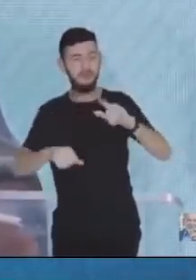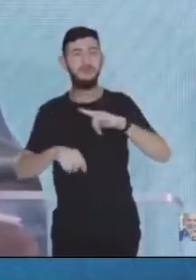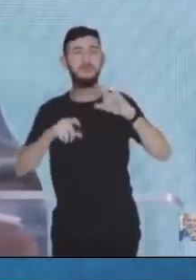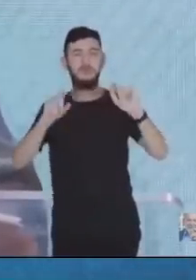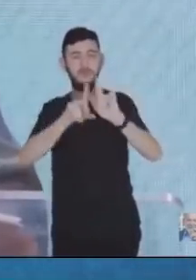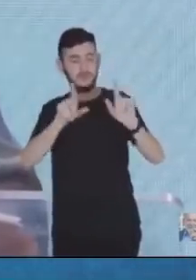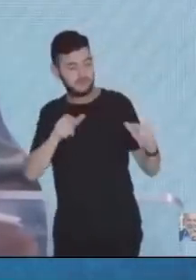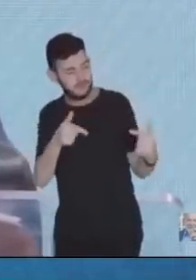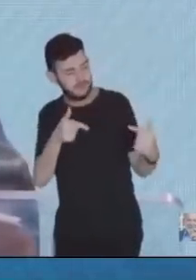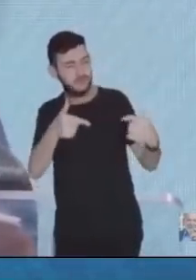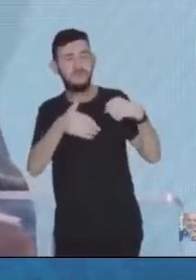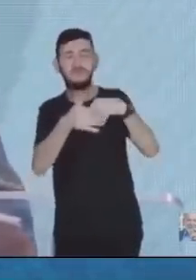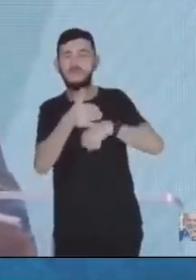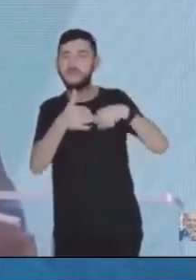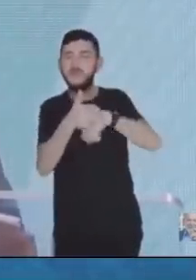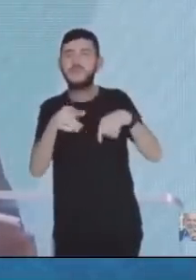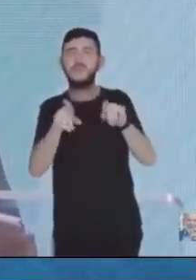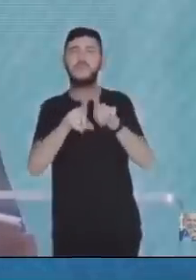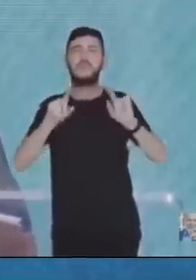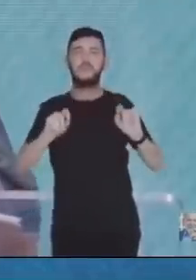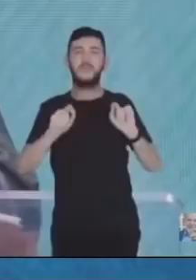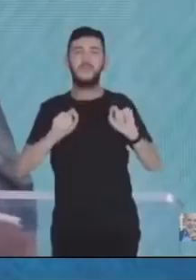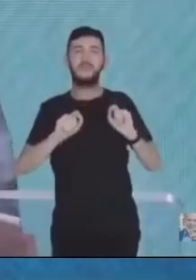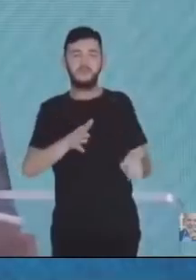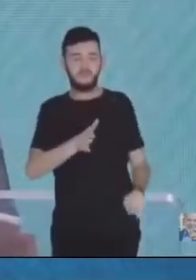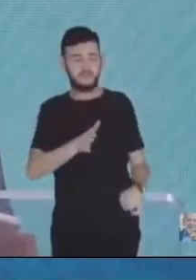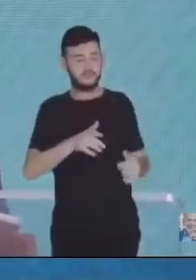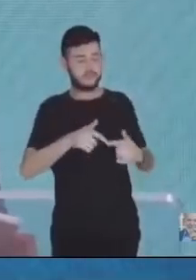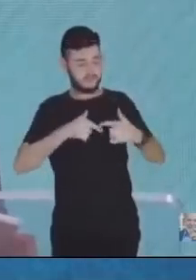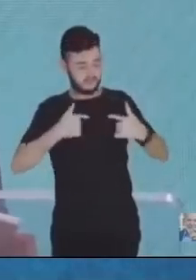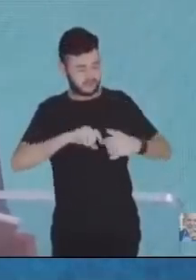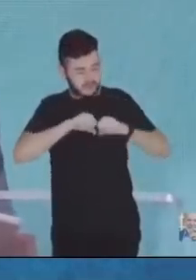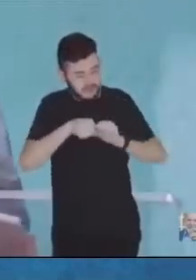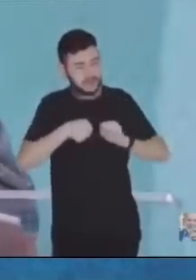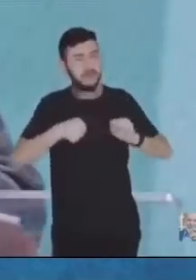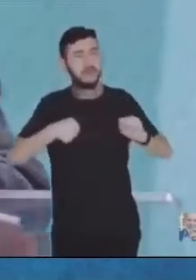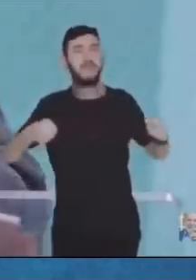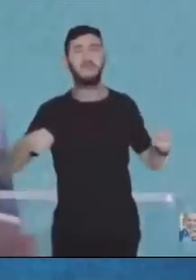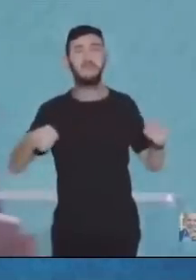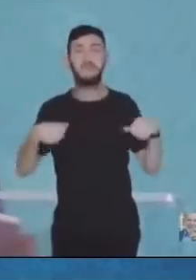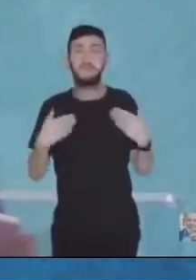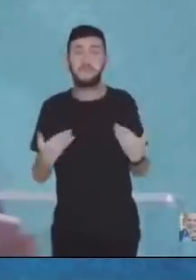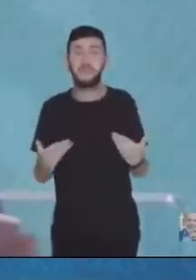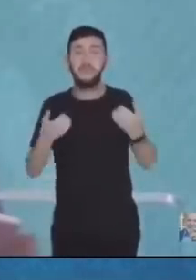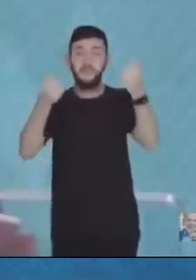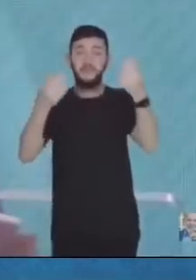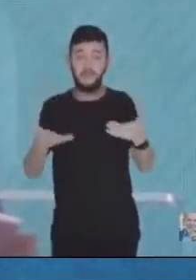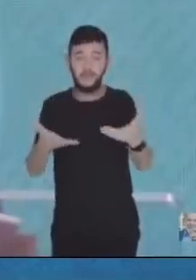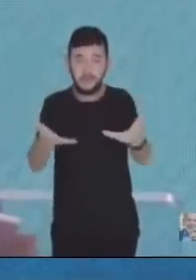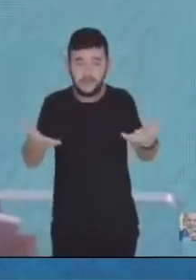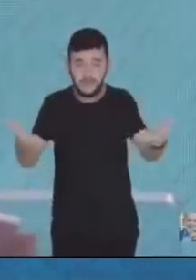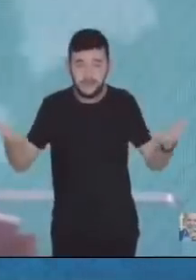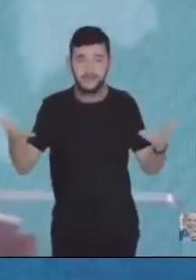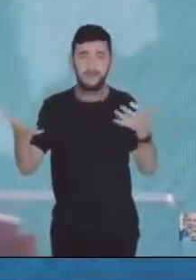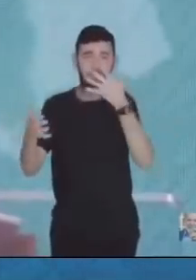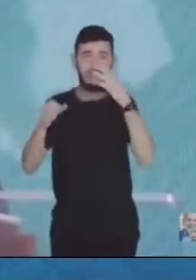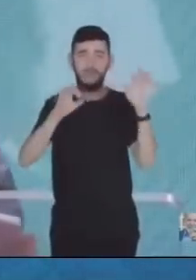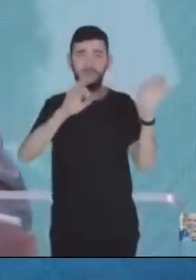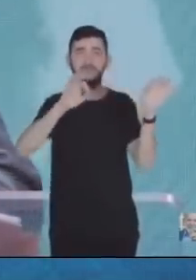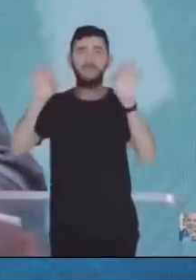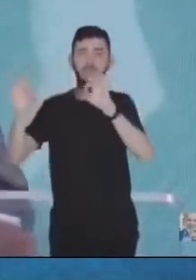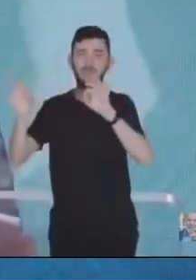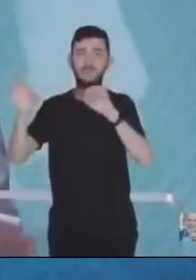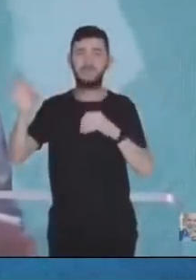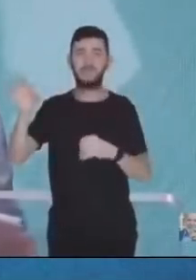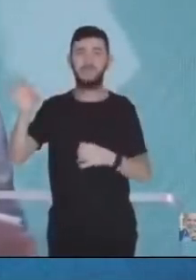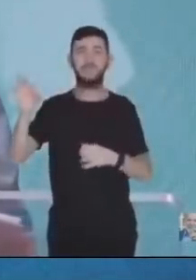no coração. Por isso, eu quero dizer a todos vocês que estão nos acompanhando, a todos os